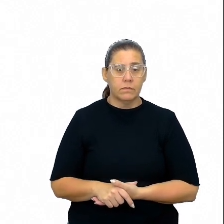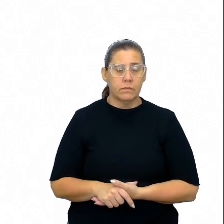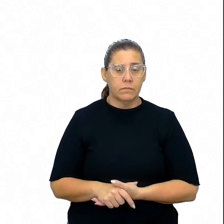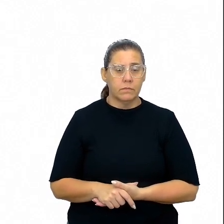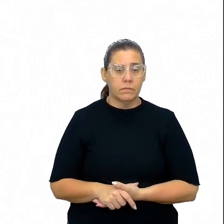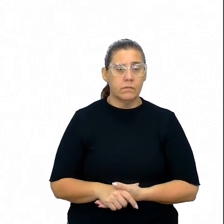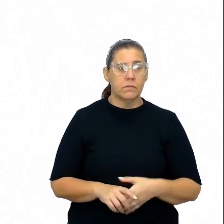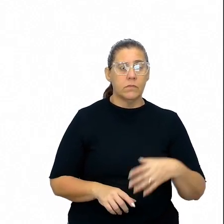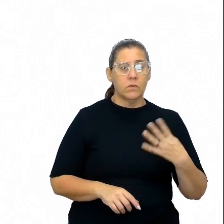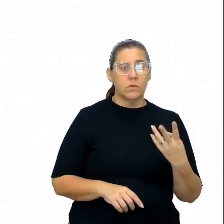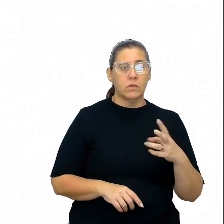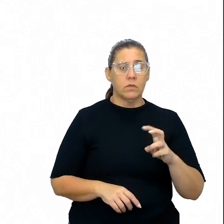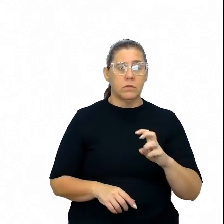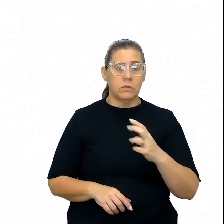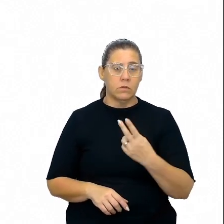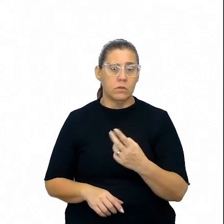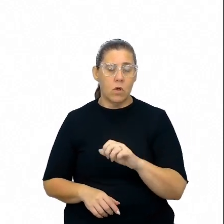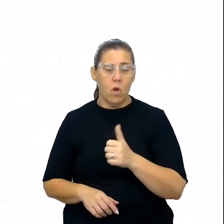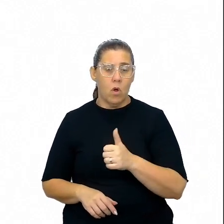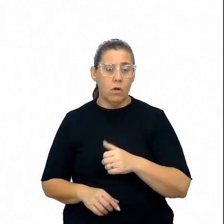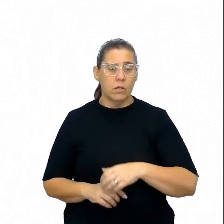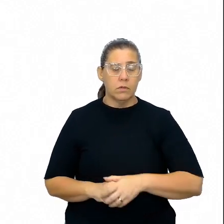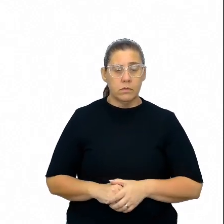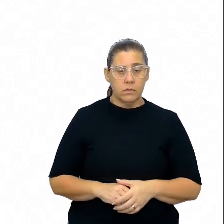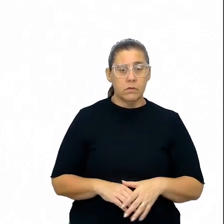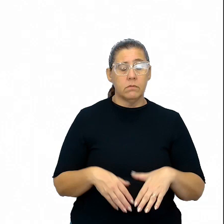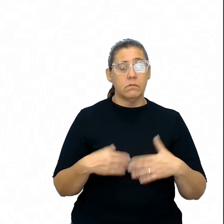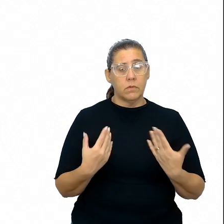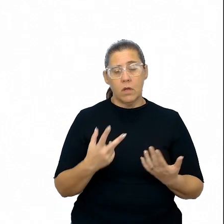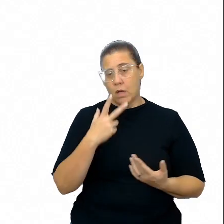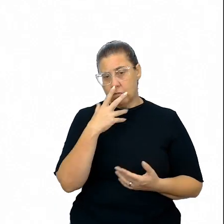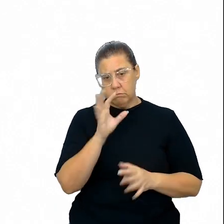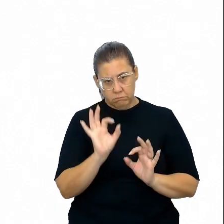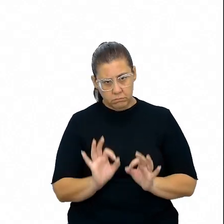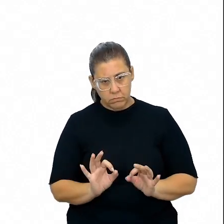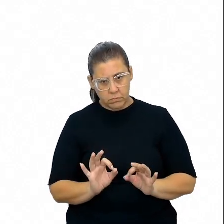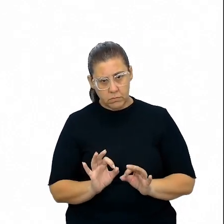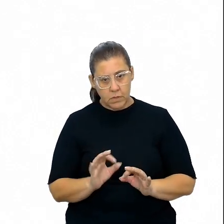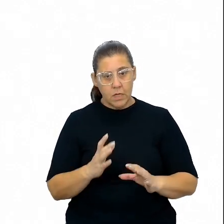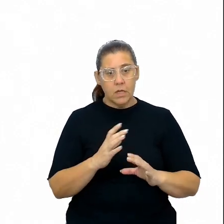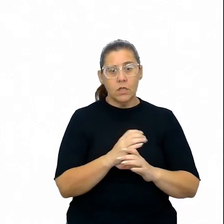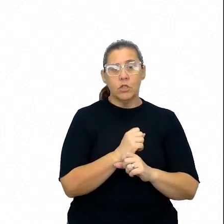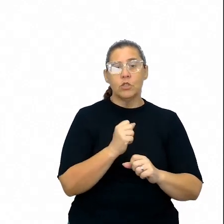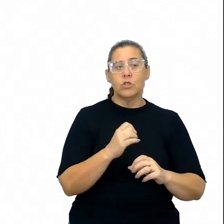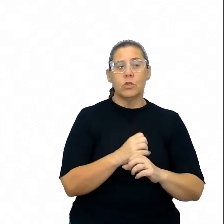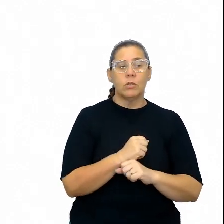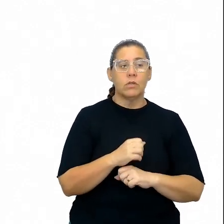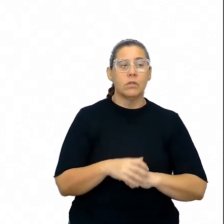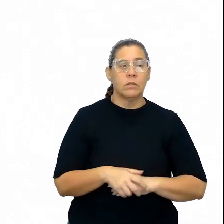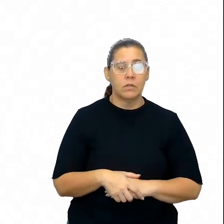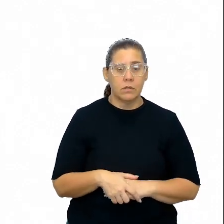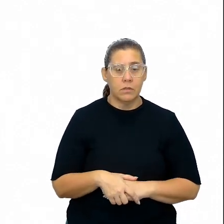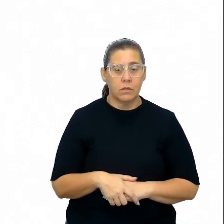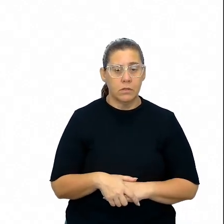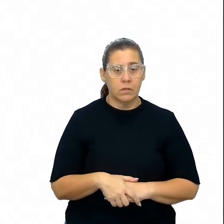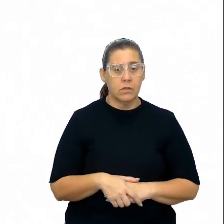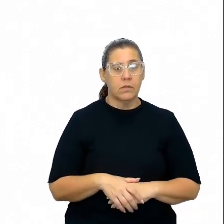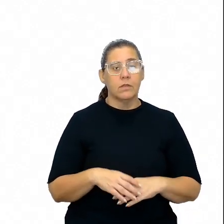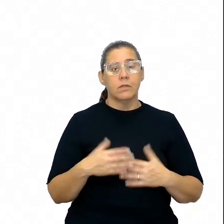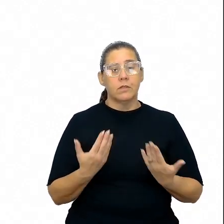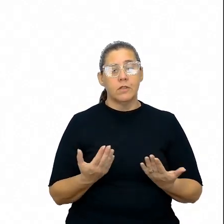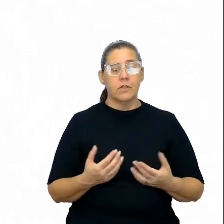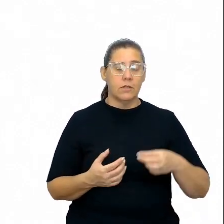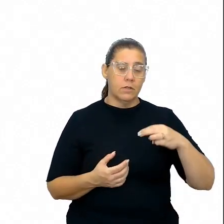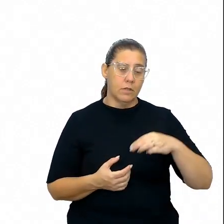mais 5 mais 2, 11. Pronto, ele achou, tá certíssimo. Ele somou as linhas, ao invés de ele fazer o quê?